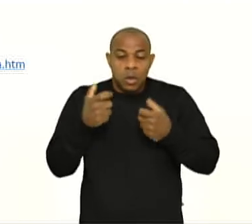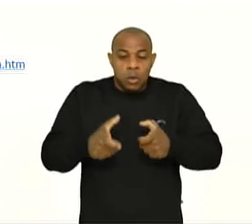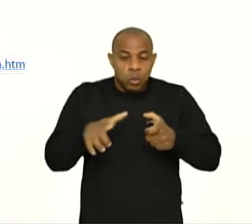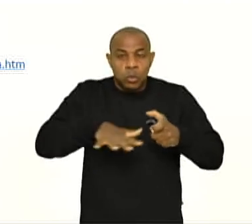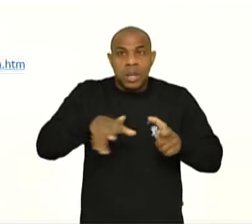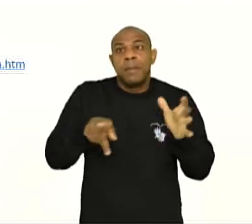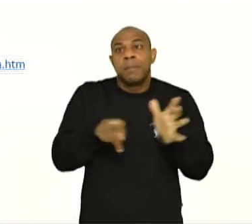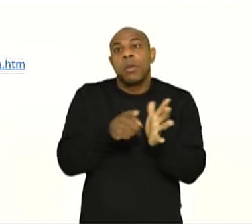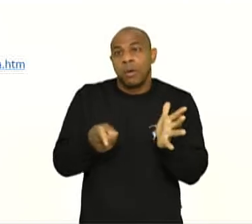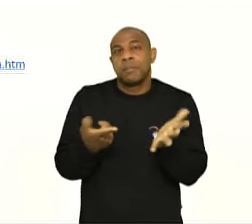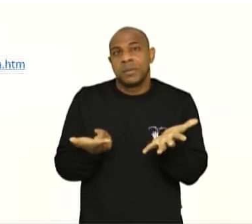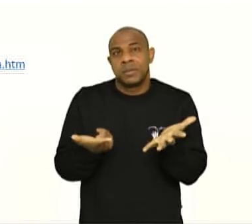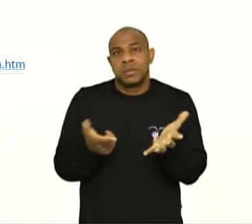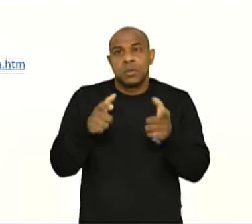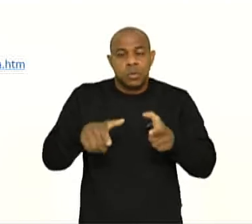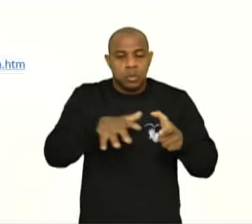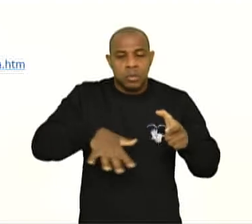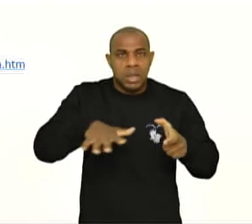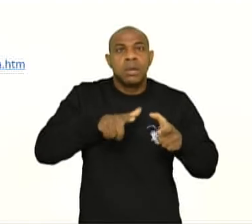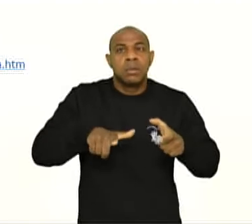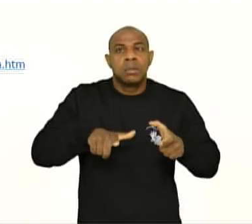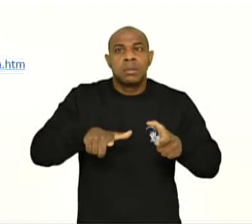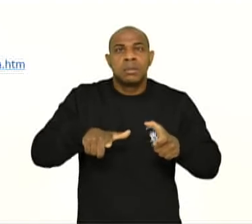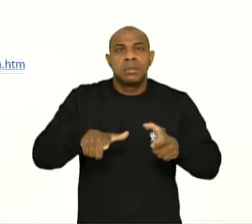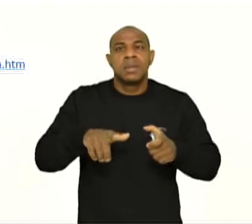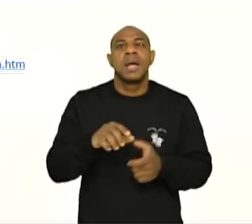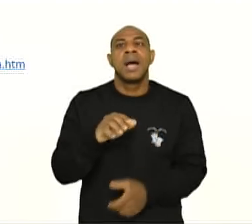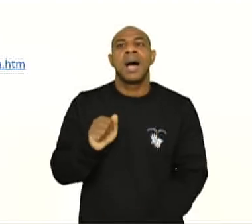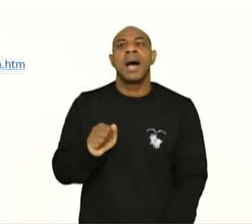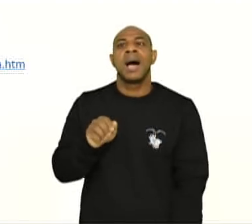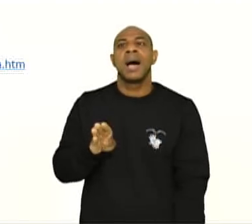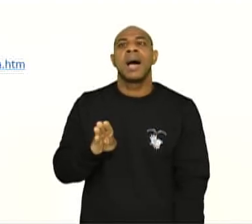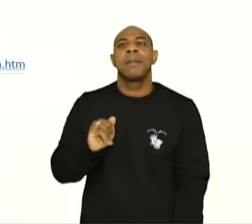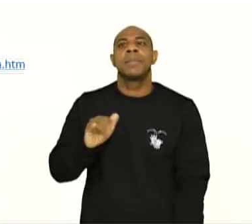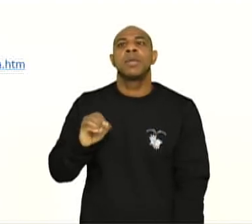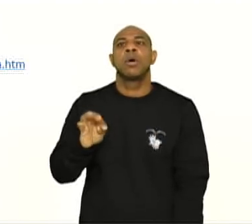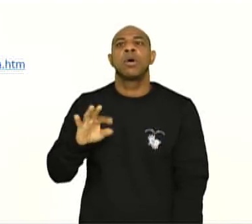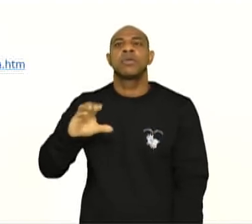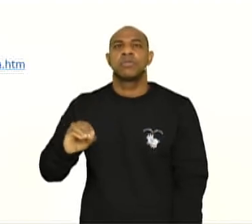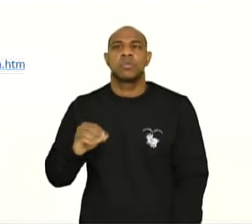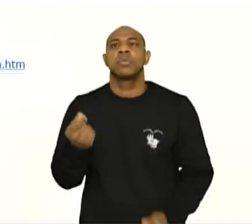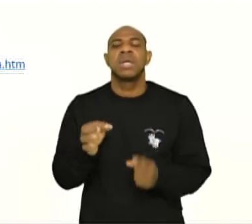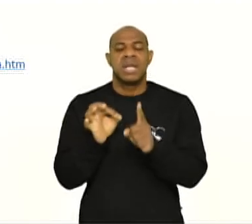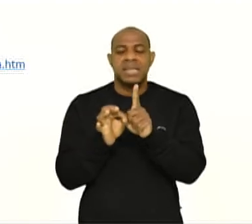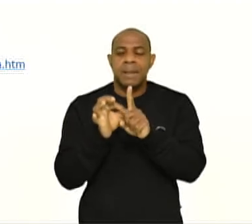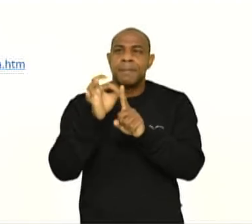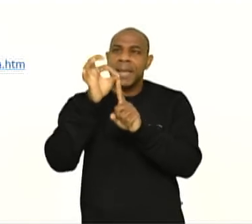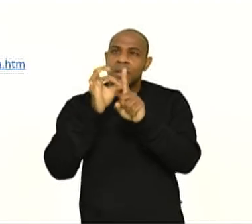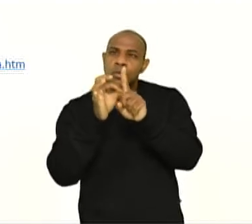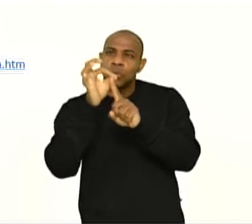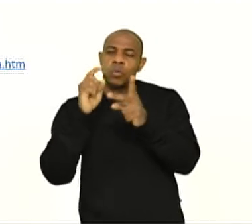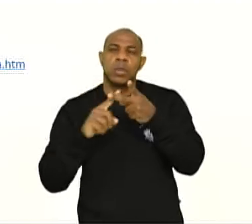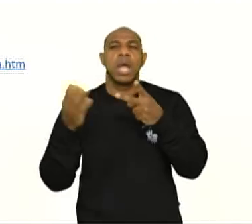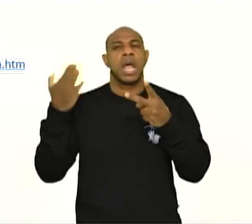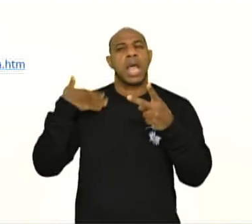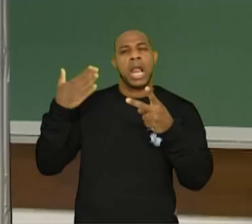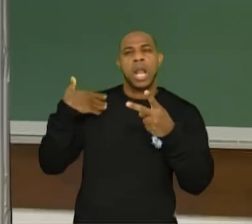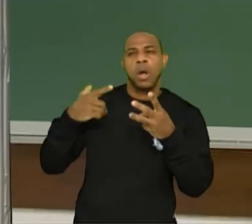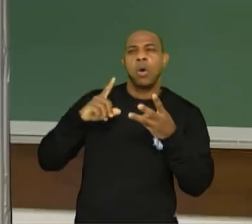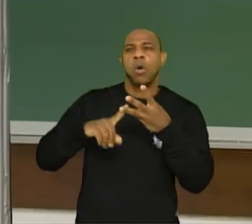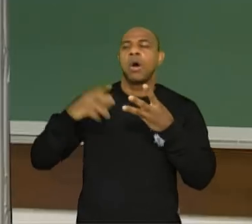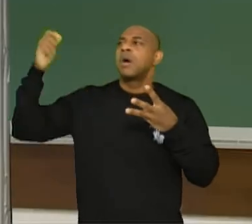ambientais, eles precisam do que a gente vai chamar de fatores abióticos, que seria a temperatura, o calor,